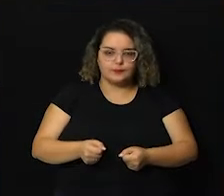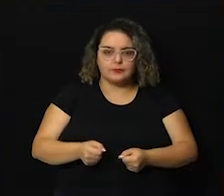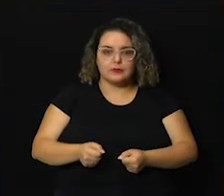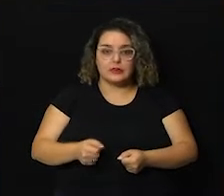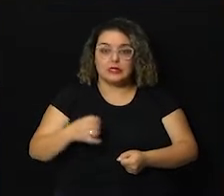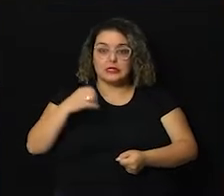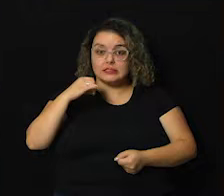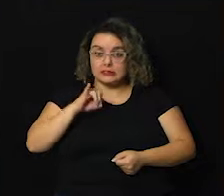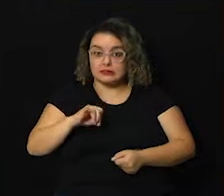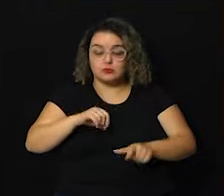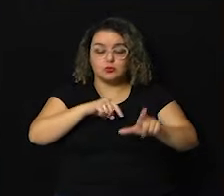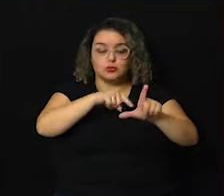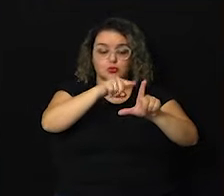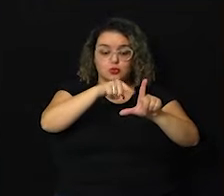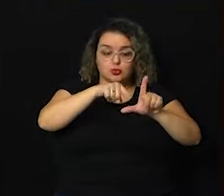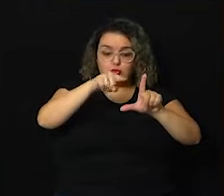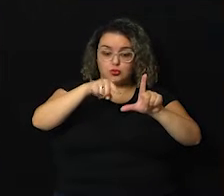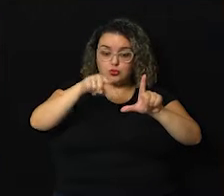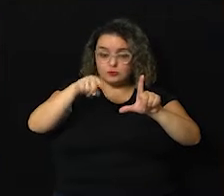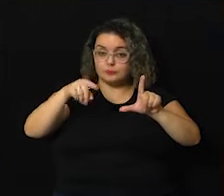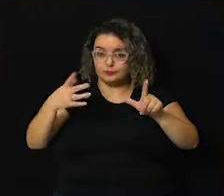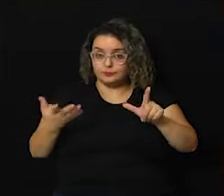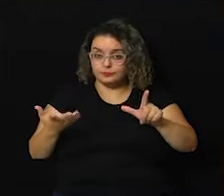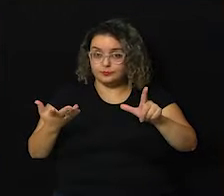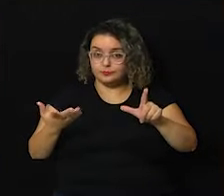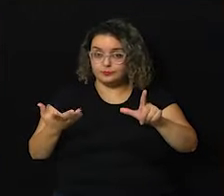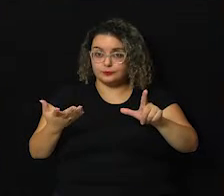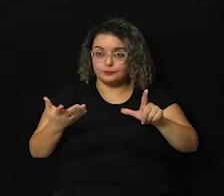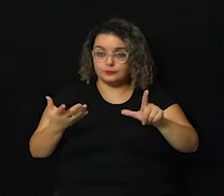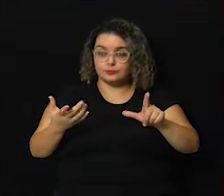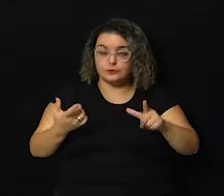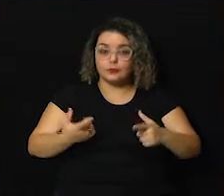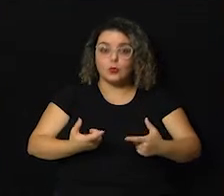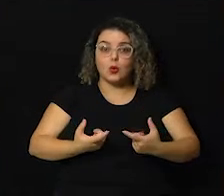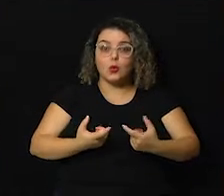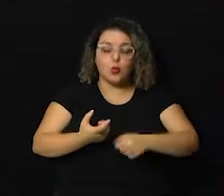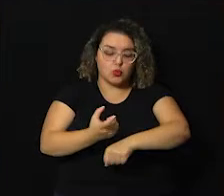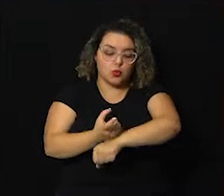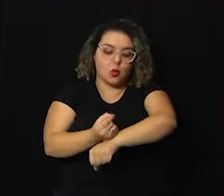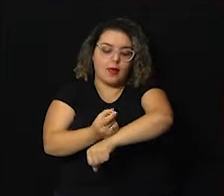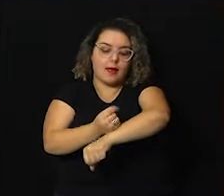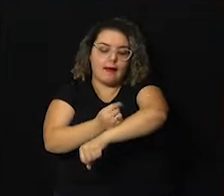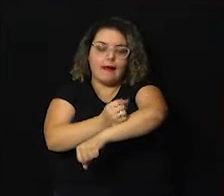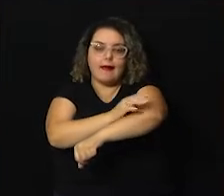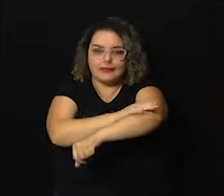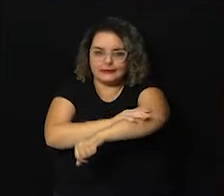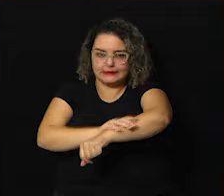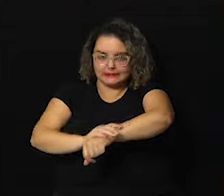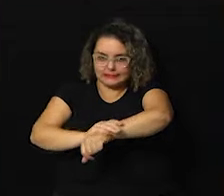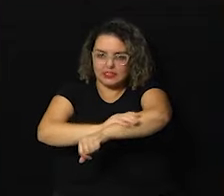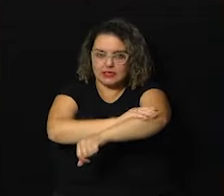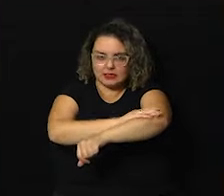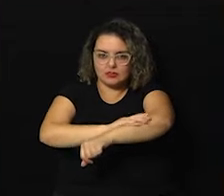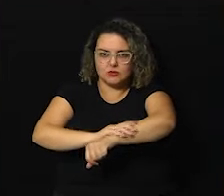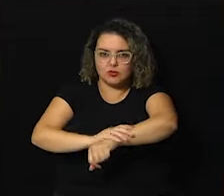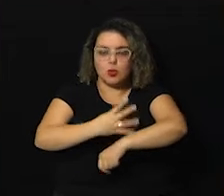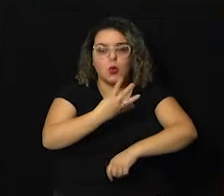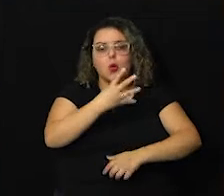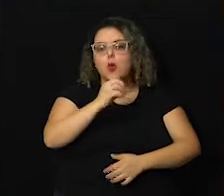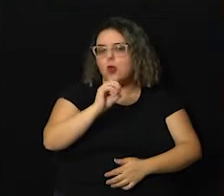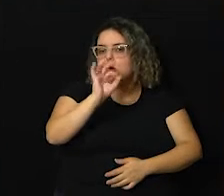essa estatística, você já vê no câncer de pele a maior incidência é em torno